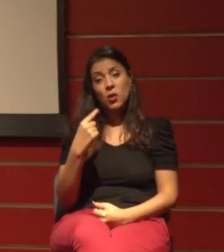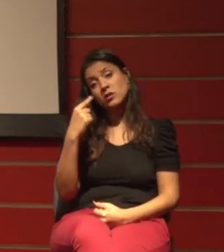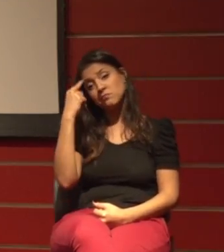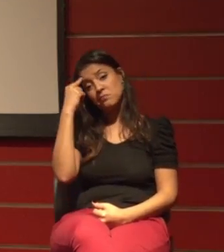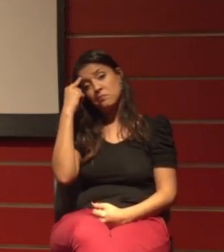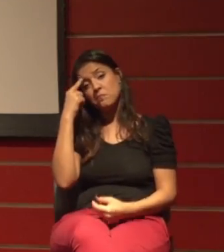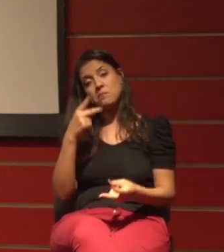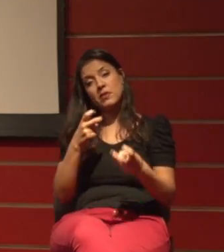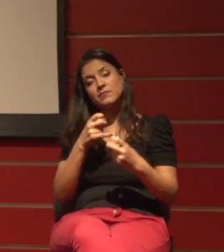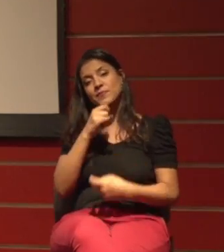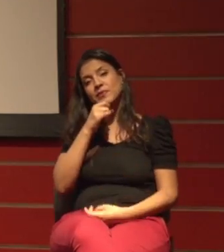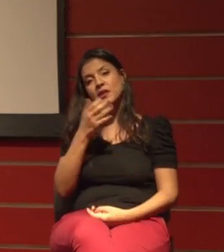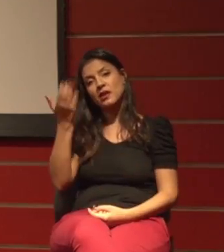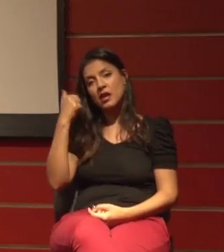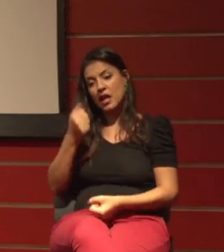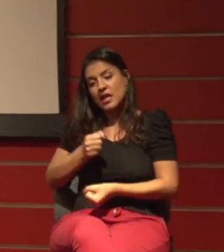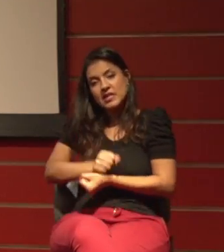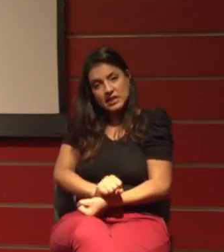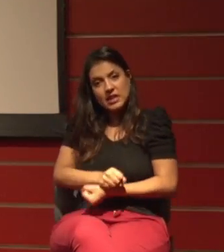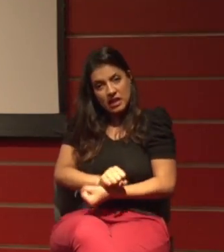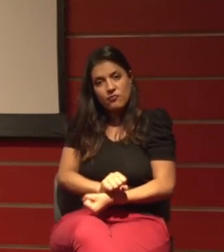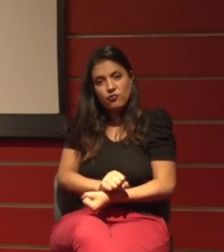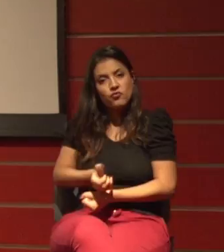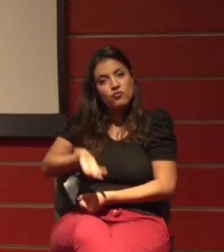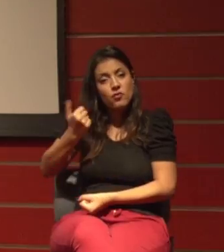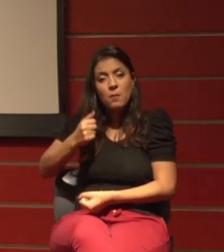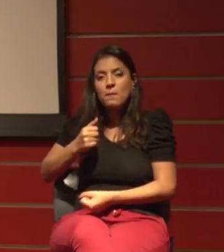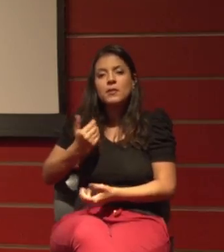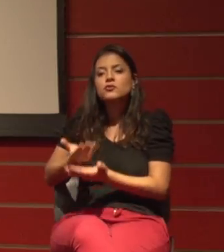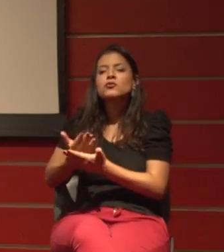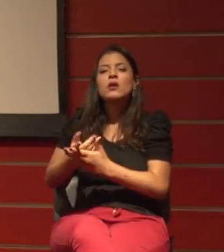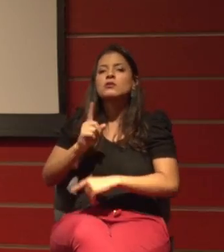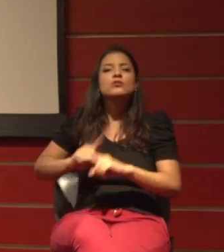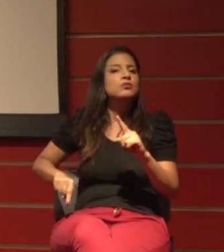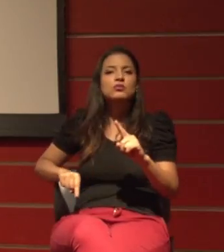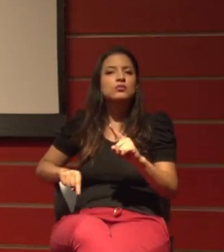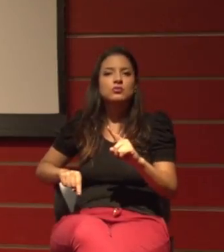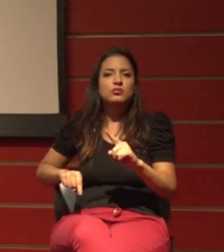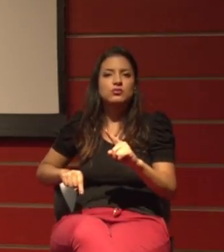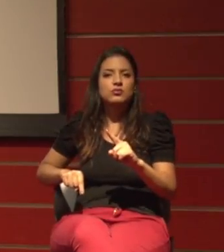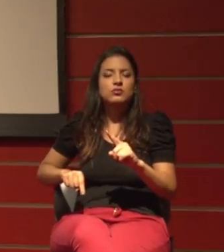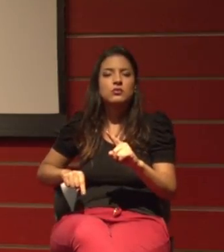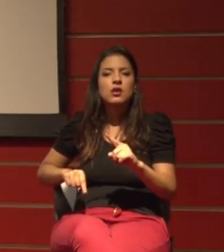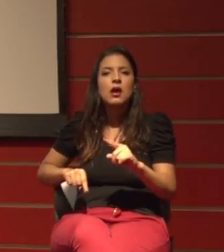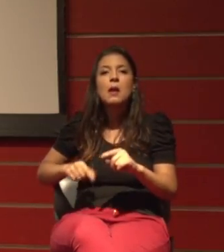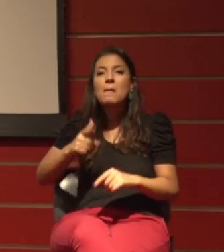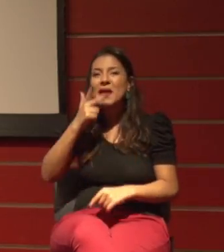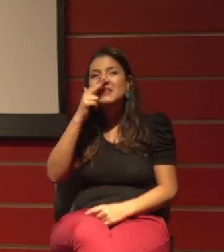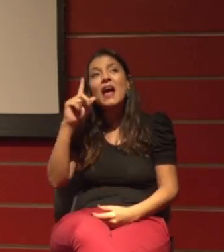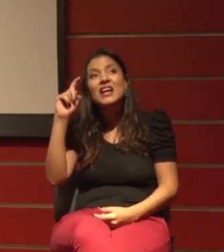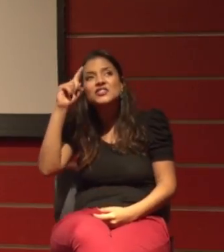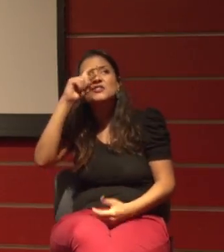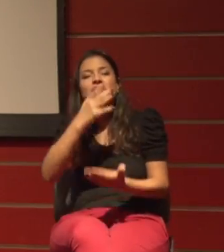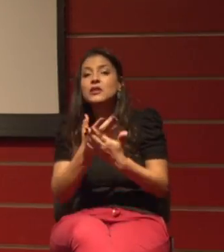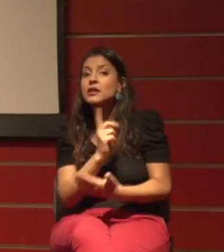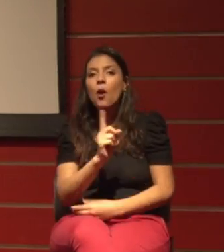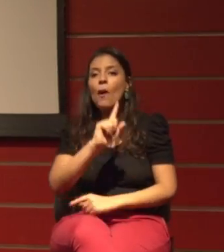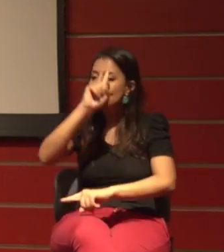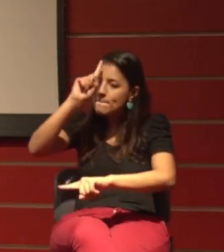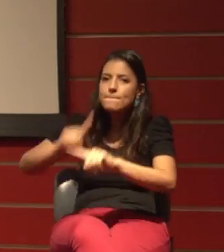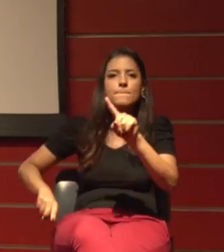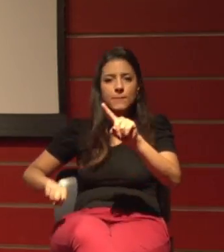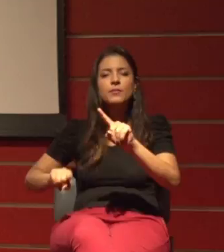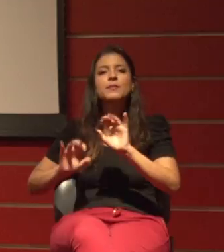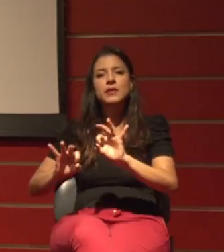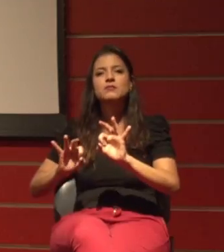exemplo escravos eram proibidos de estudar né não é que nem ou seja não não era nem dificuldade né eram proibidos